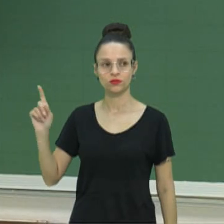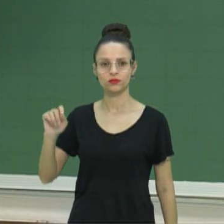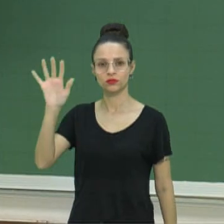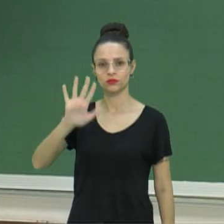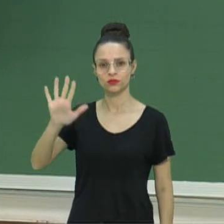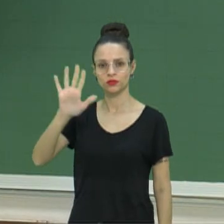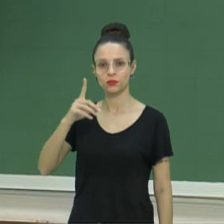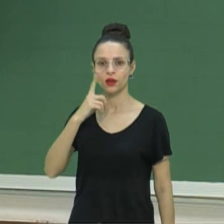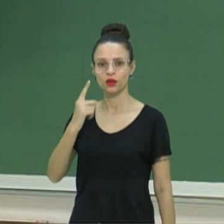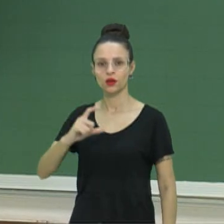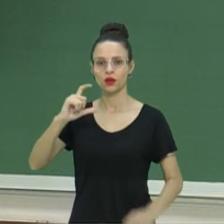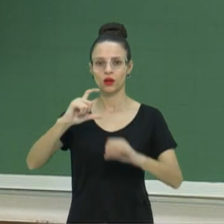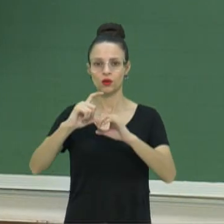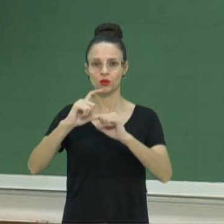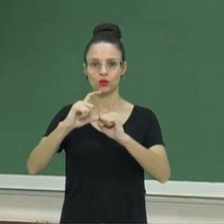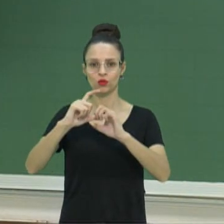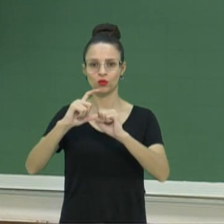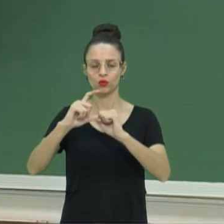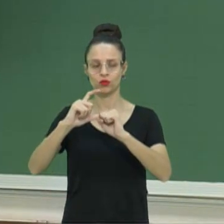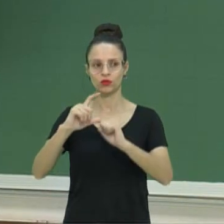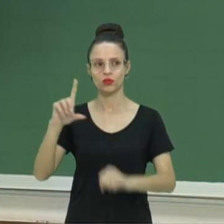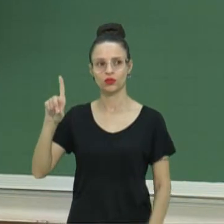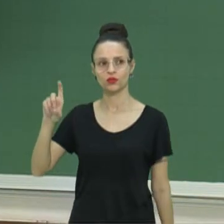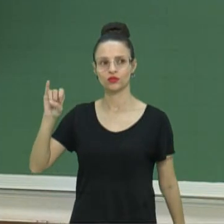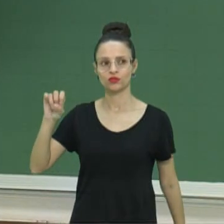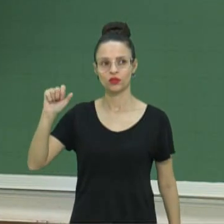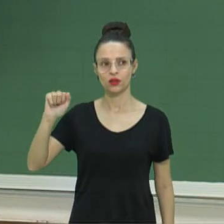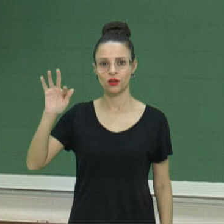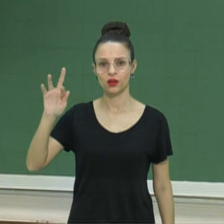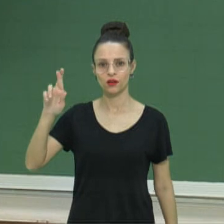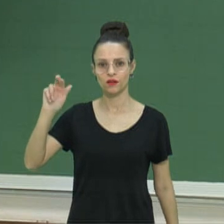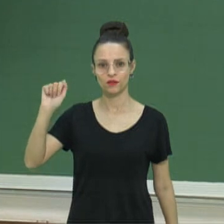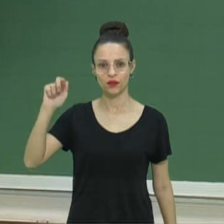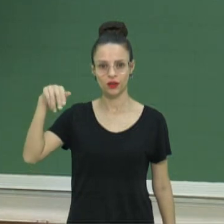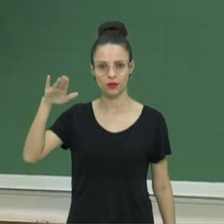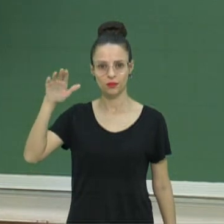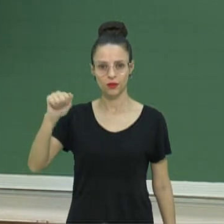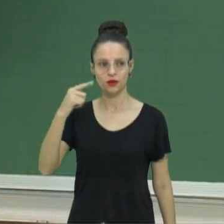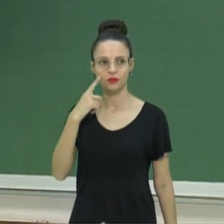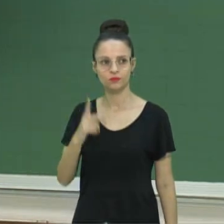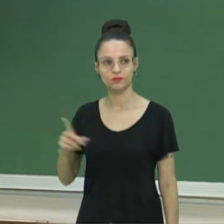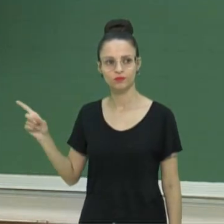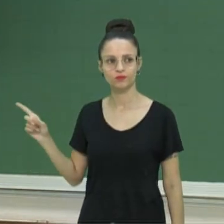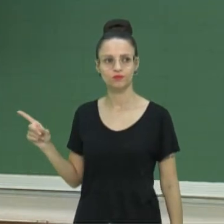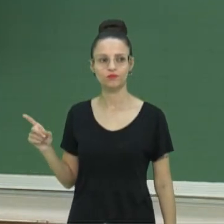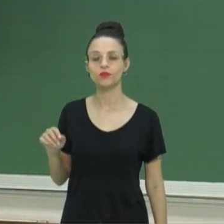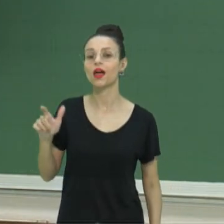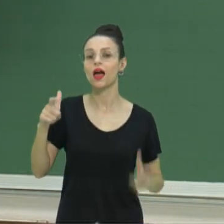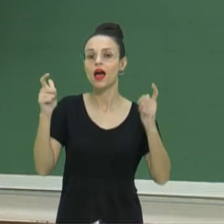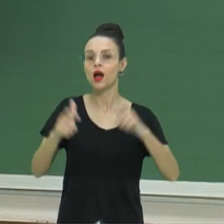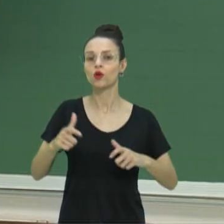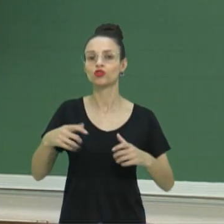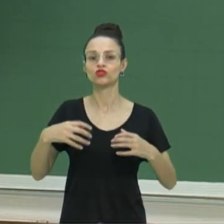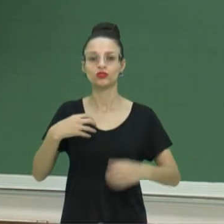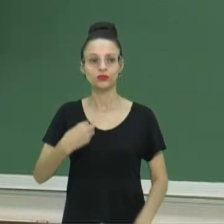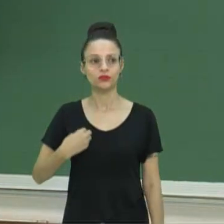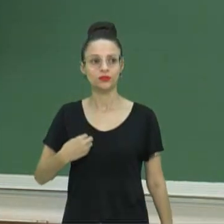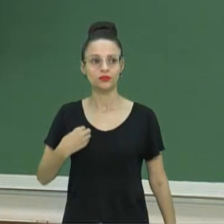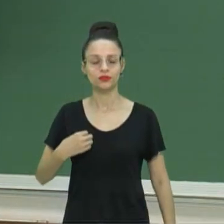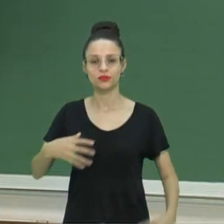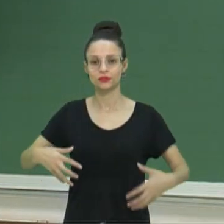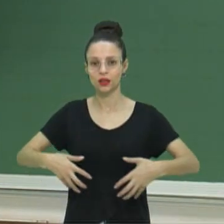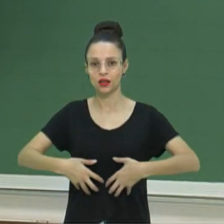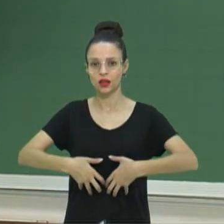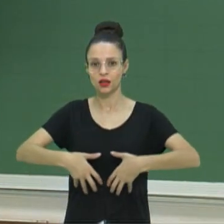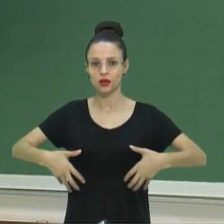imagem retratando para vocês o músculo do diafragma, todo o complexo. Então, ele fica aqui envolto as costelas